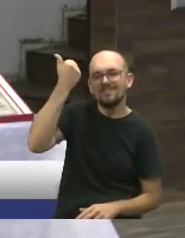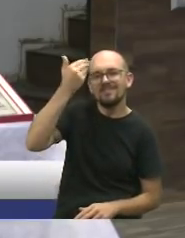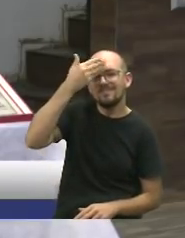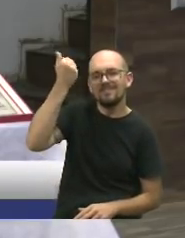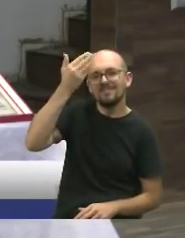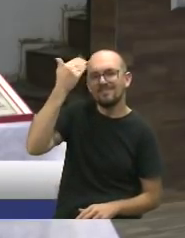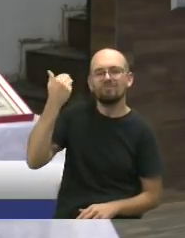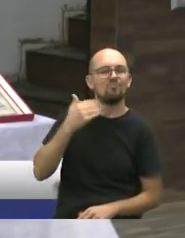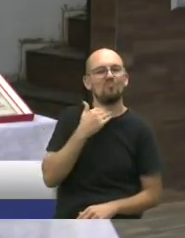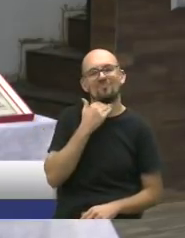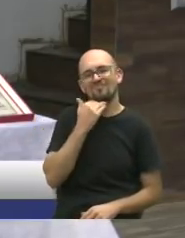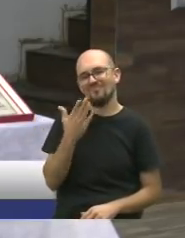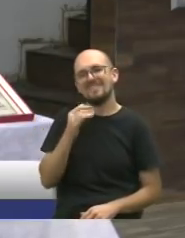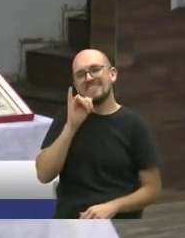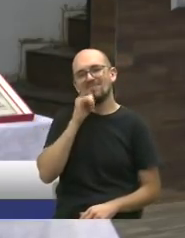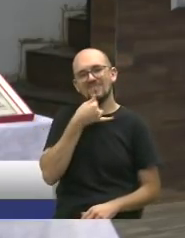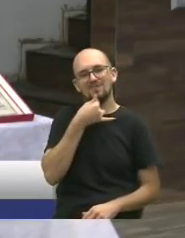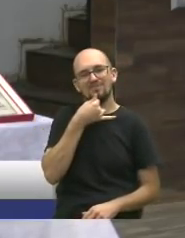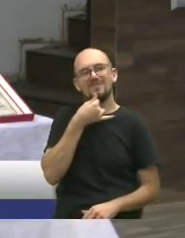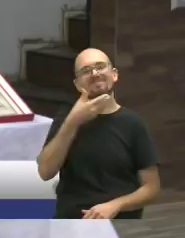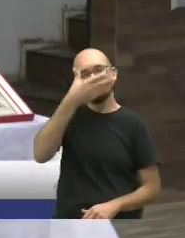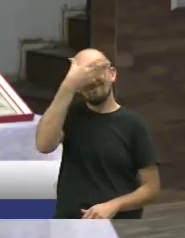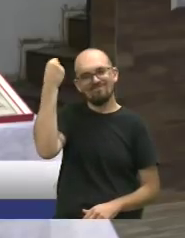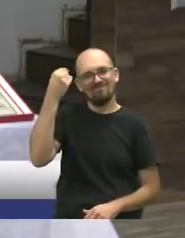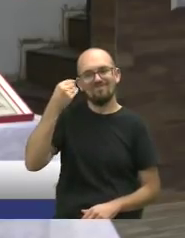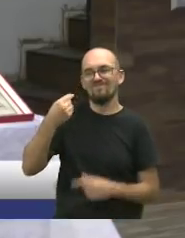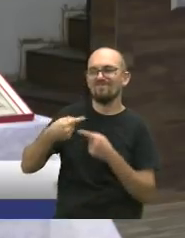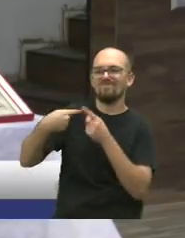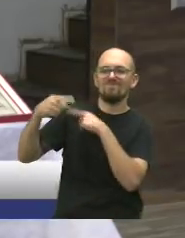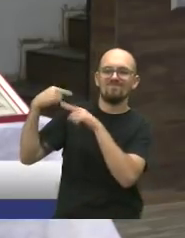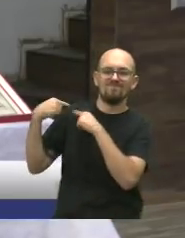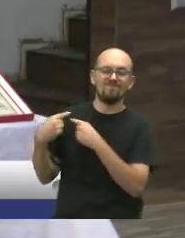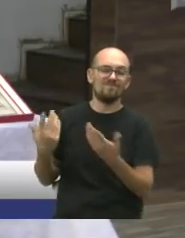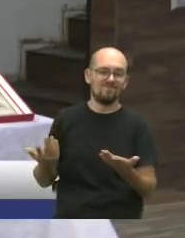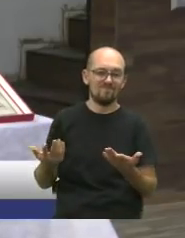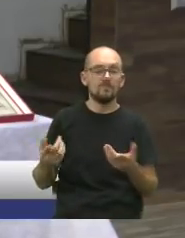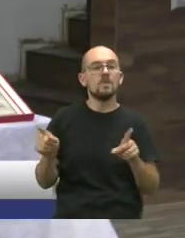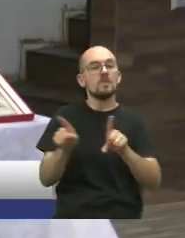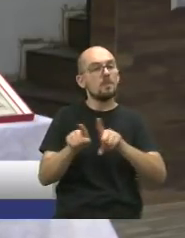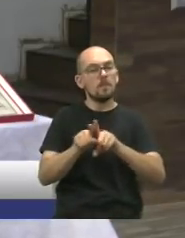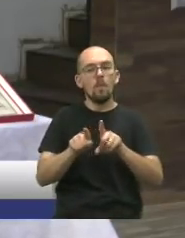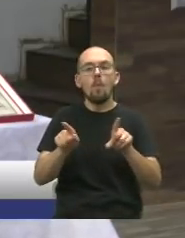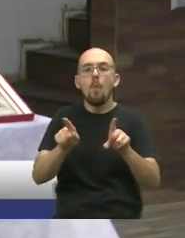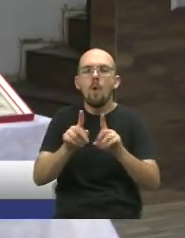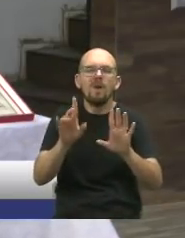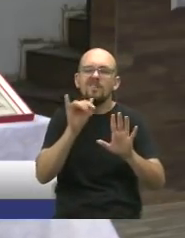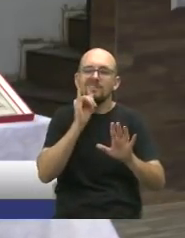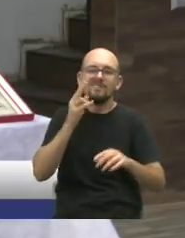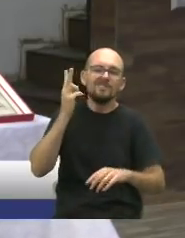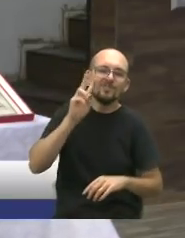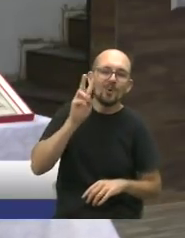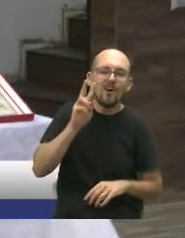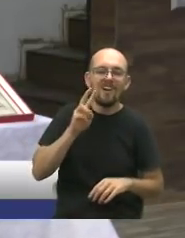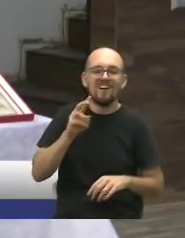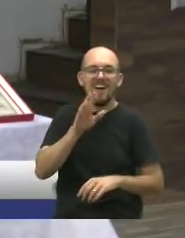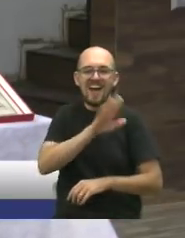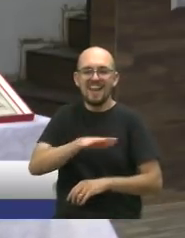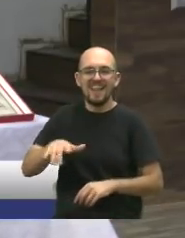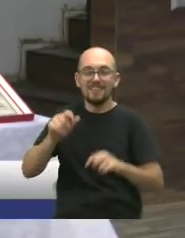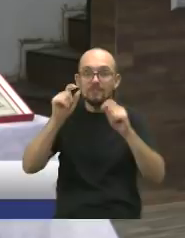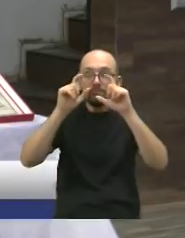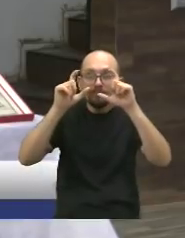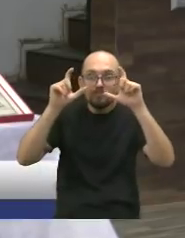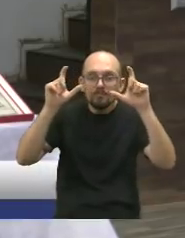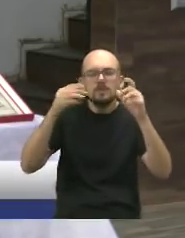hoje, infelizmente. E assim como qualquer criança daria licença para uma historinha bem contada também, eu peço licença